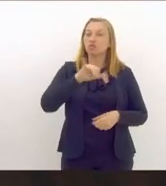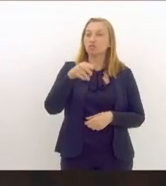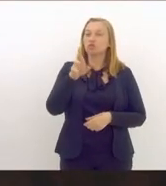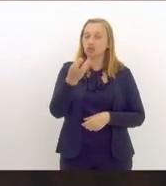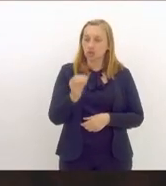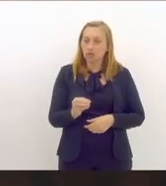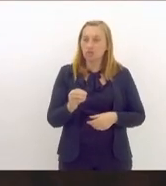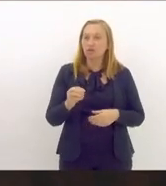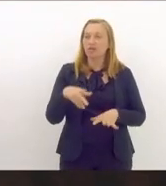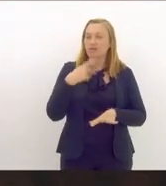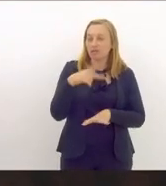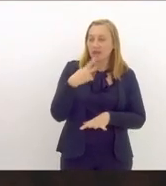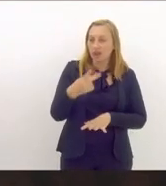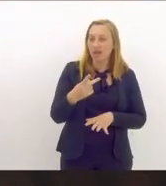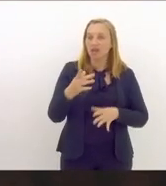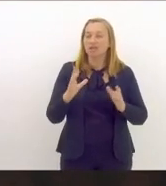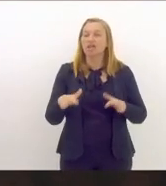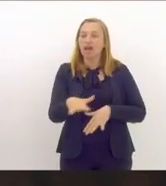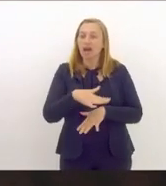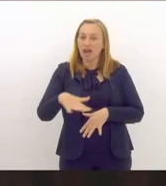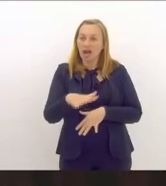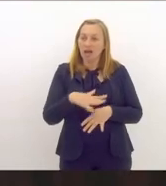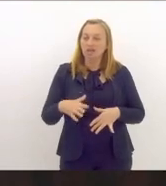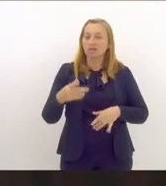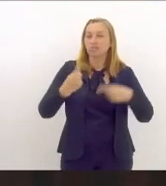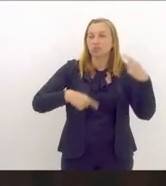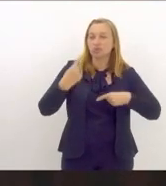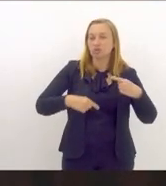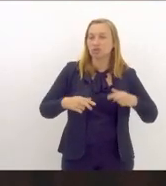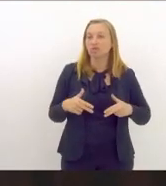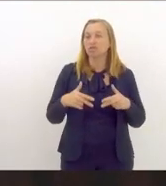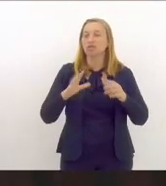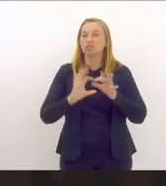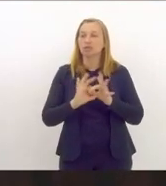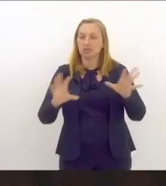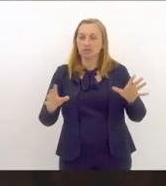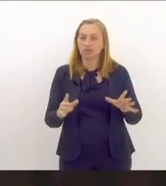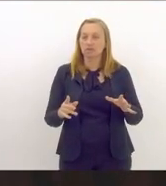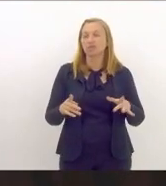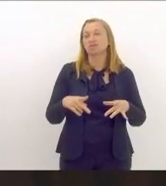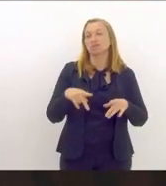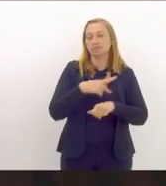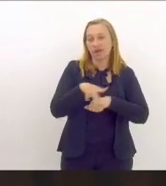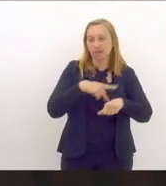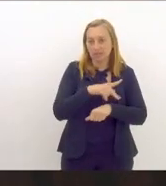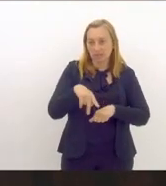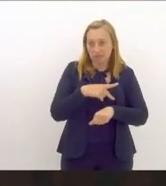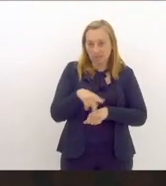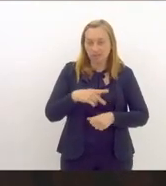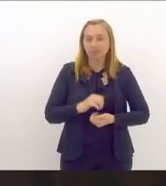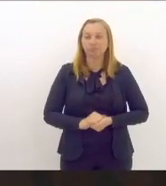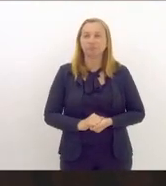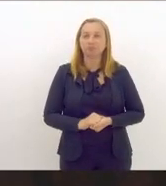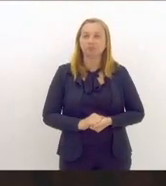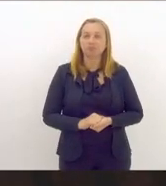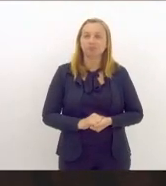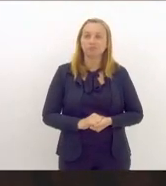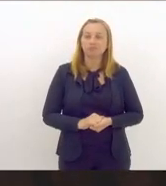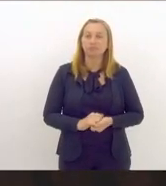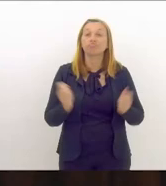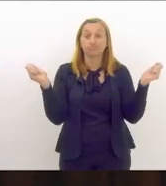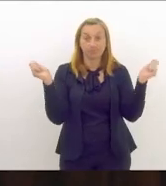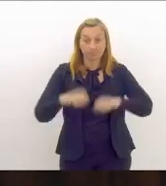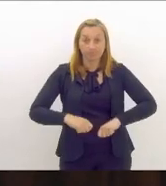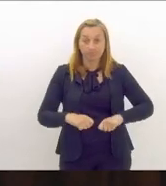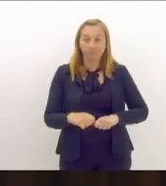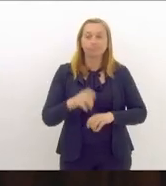voltamos a pausar o campo político progressista nesse país. Voltamos a pautar o campo político progressista nesse país. Com